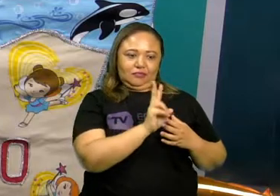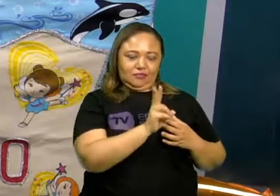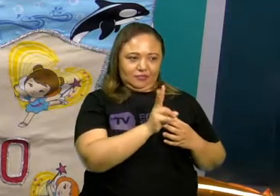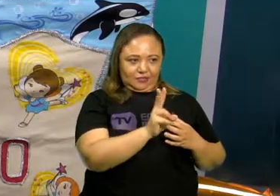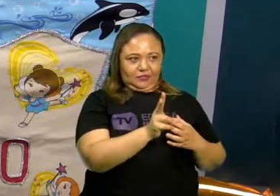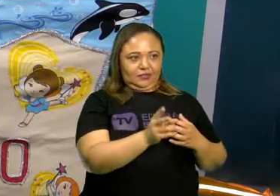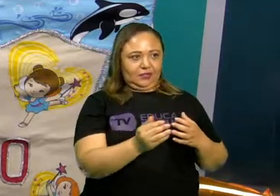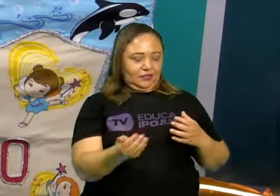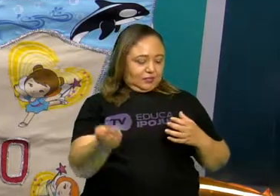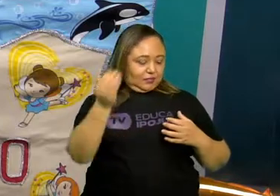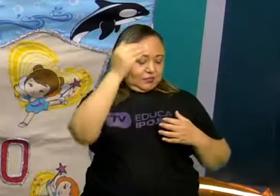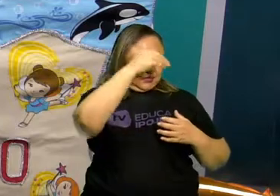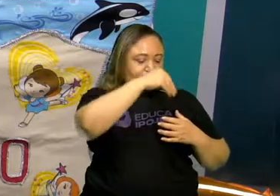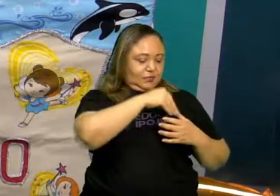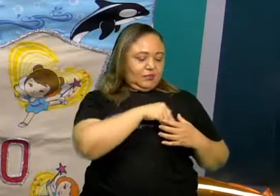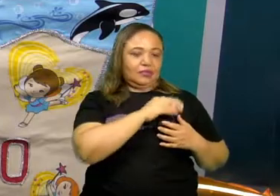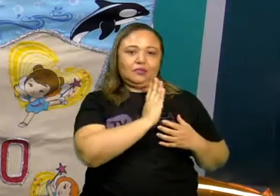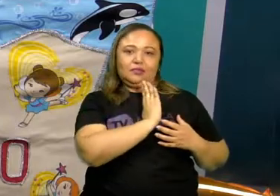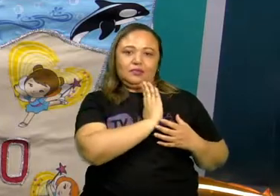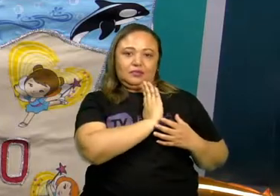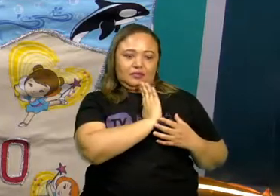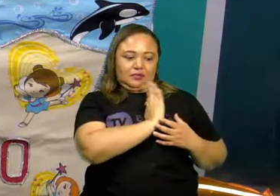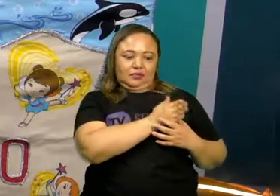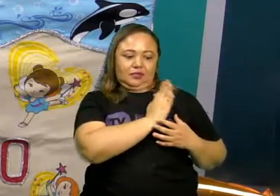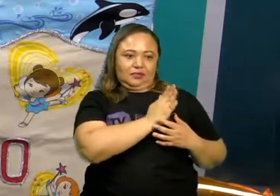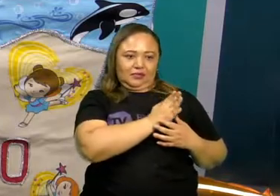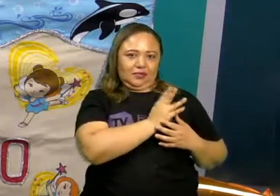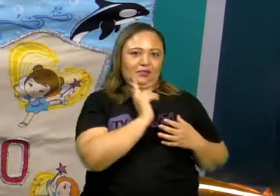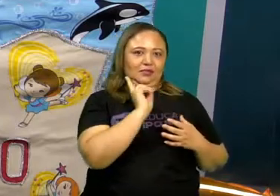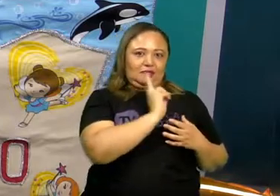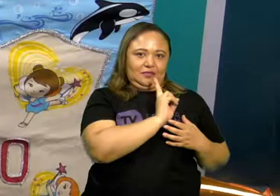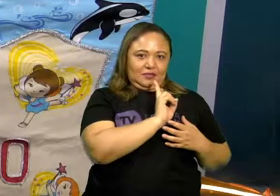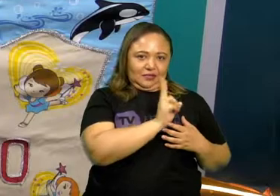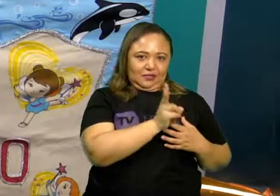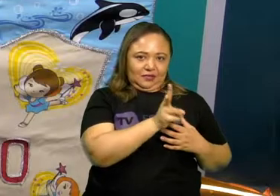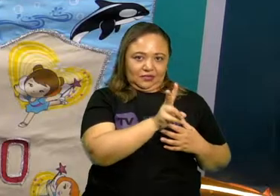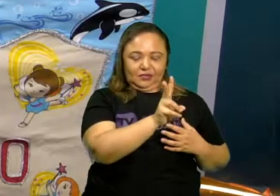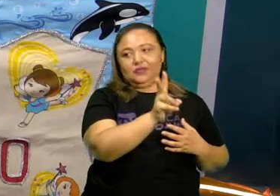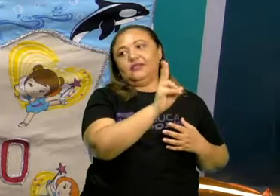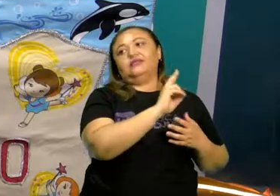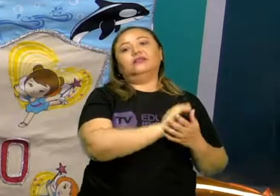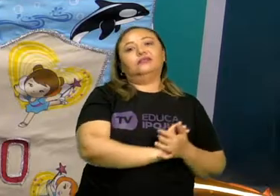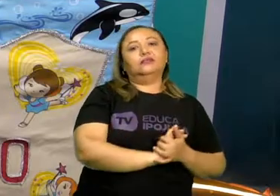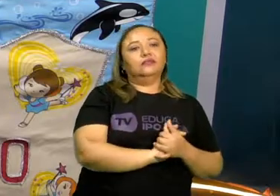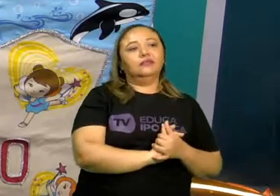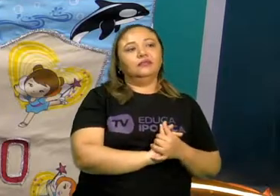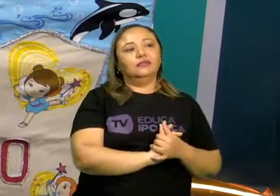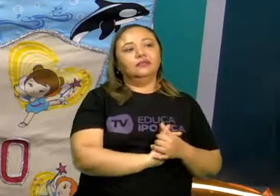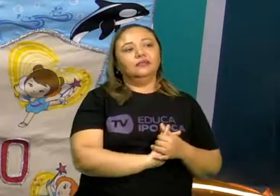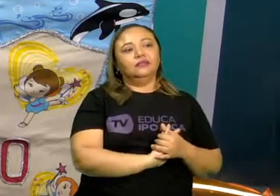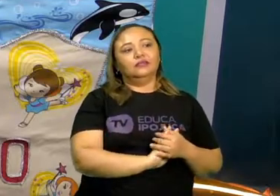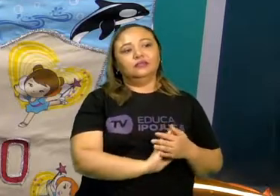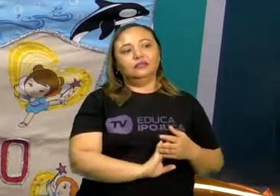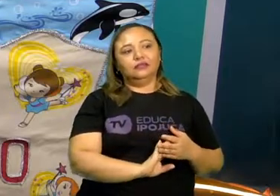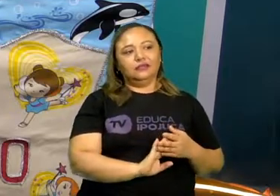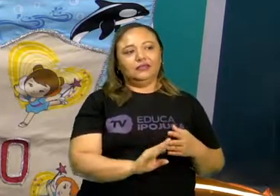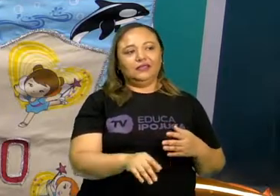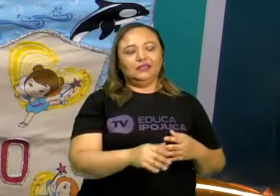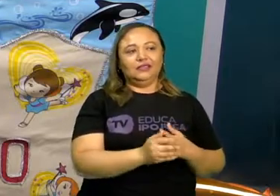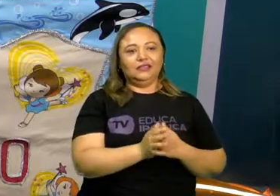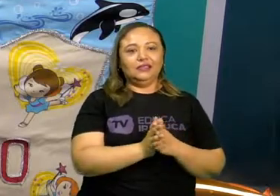seu coração. Que jamais ela vai sair do seu coração.